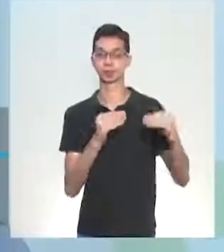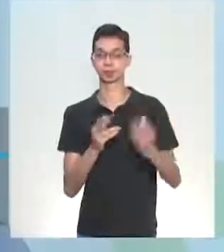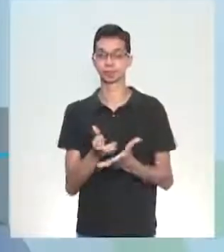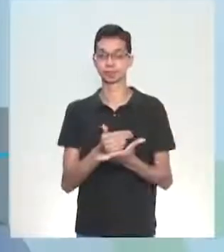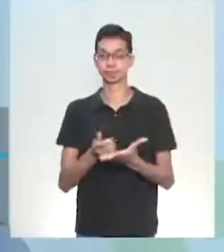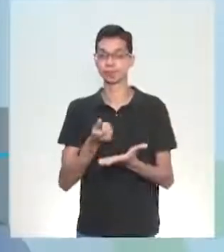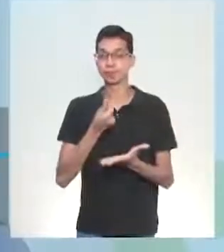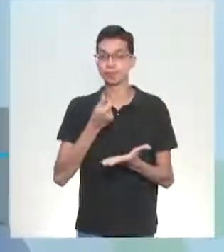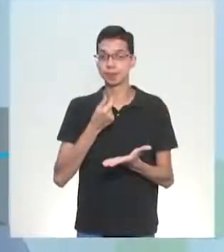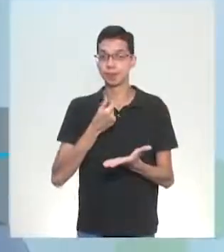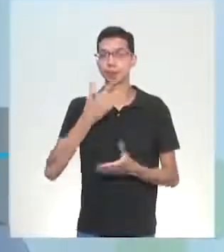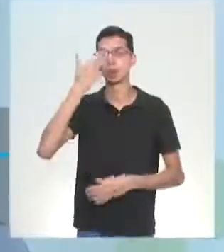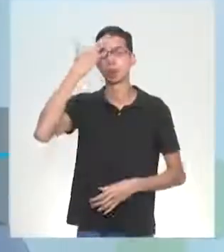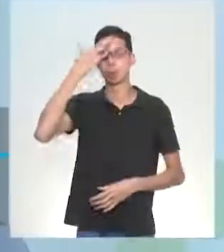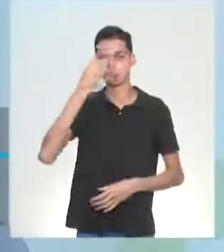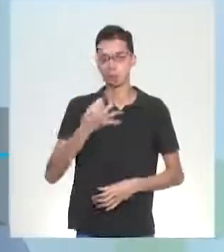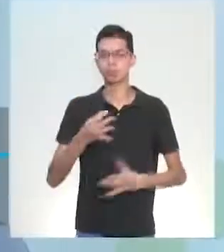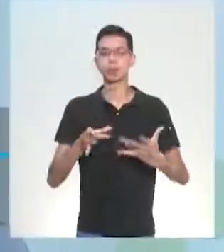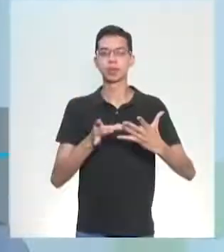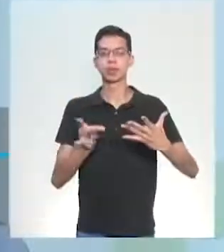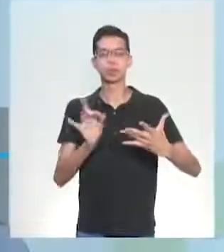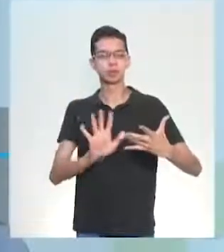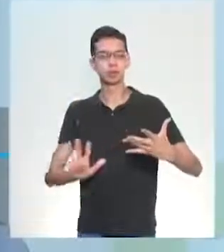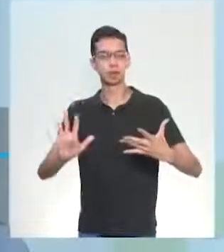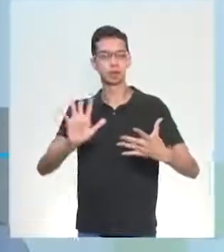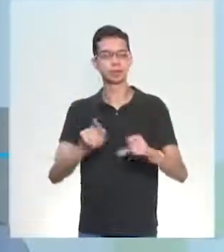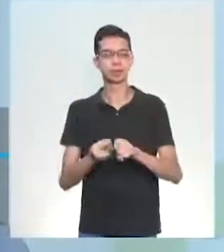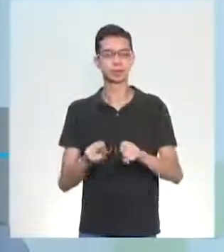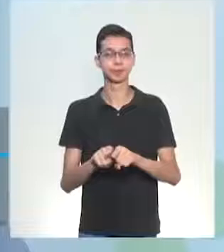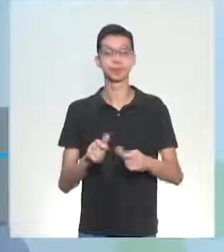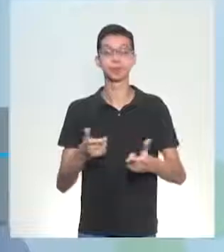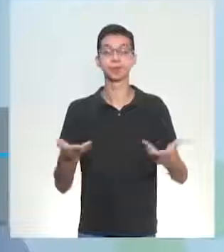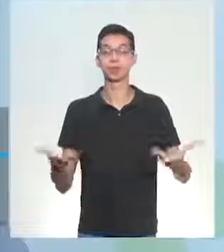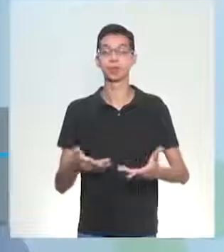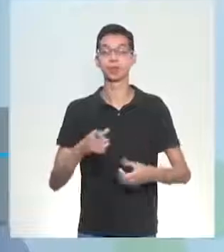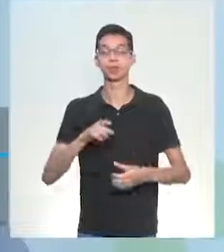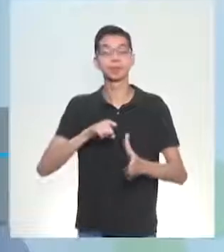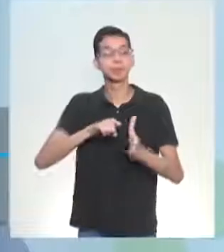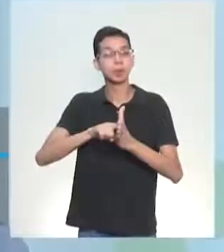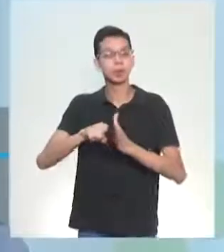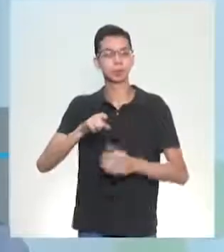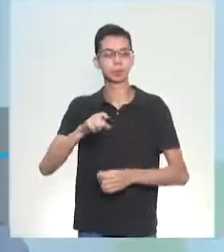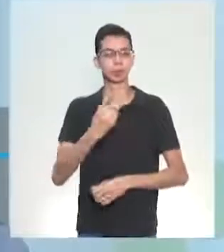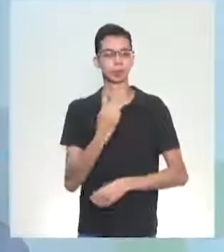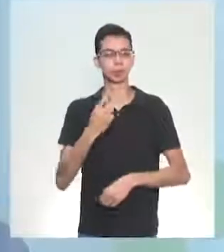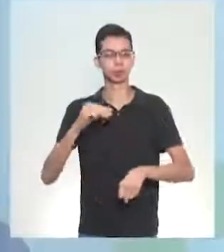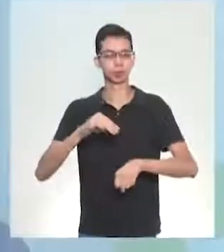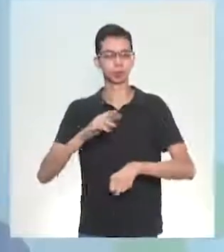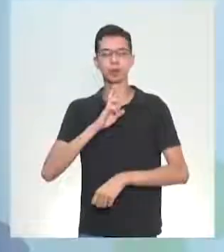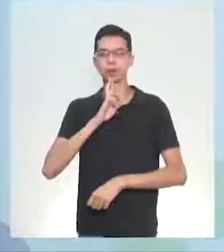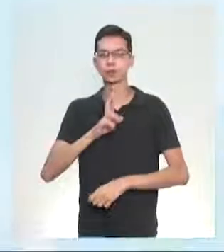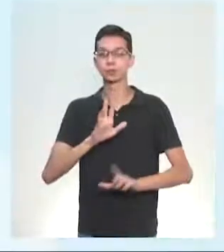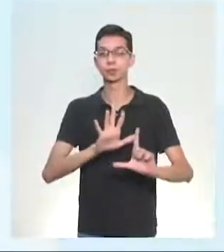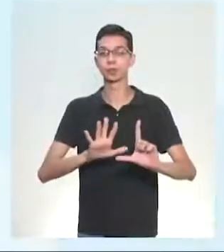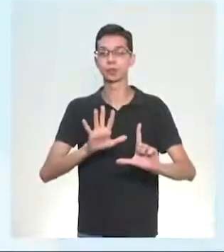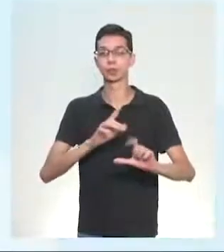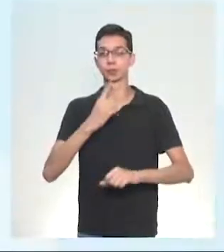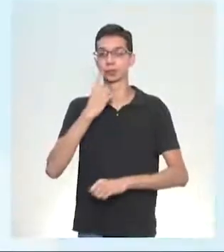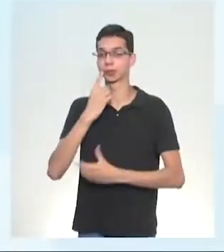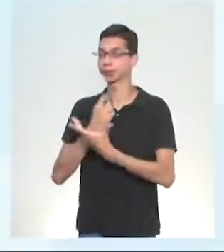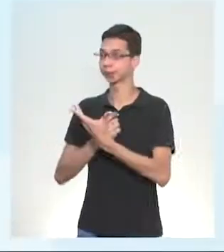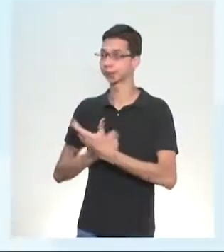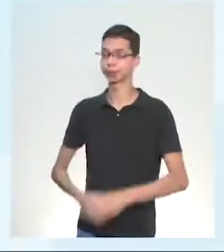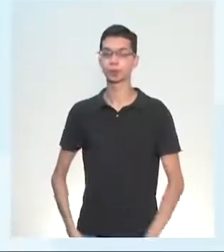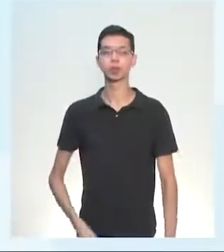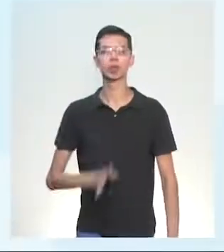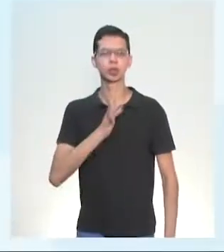charge e meme, tem já aí uma pergunta para interação e eles têm aí 1 minuto para responder. Eu vou colocar aí na tela para vocês. Você